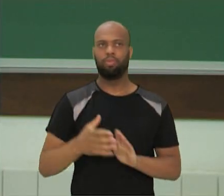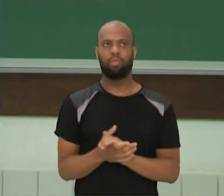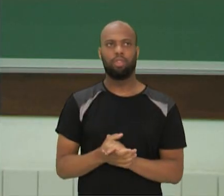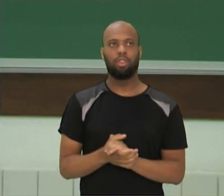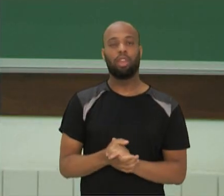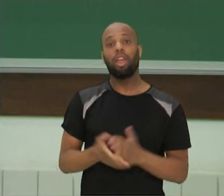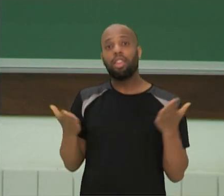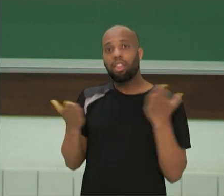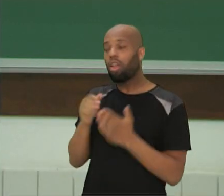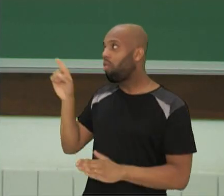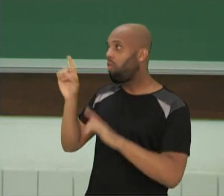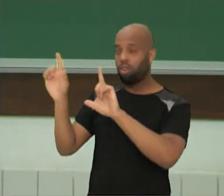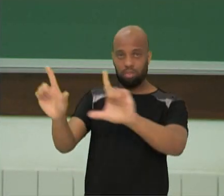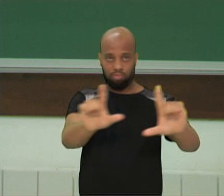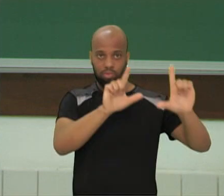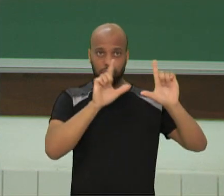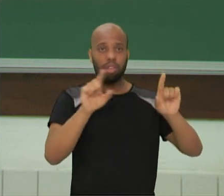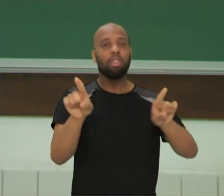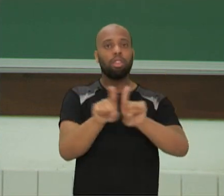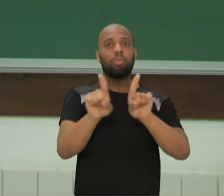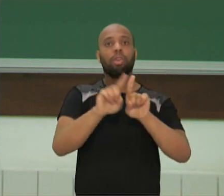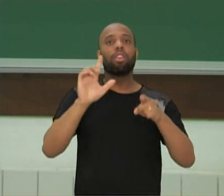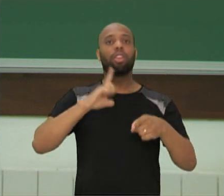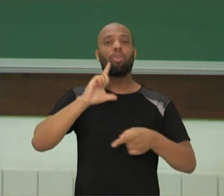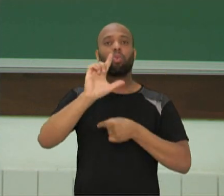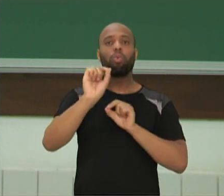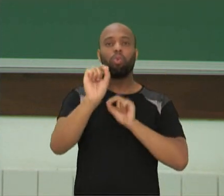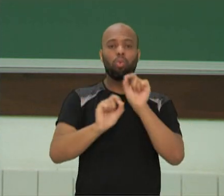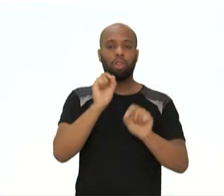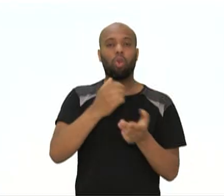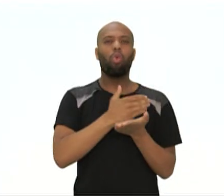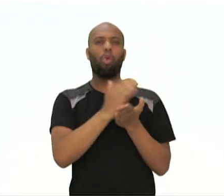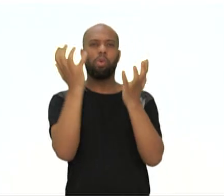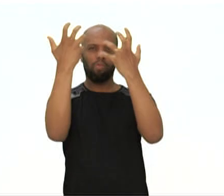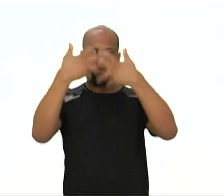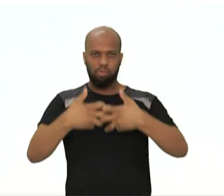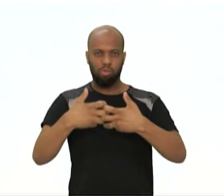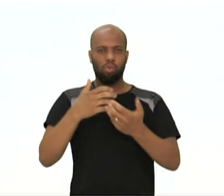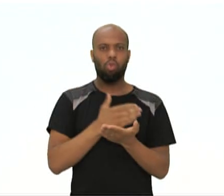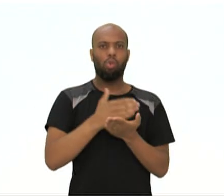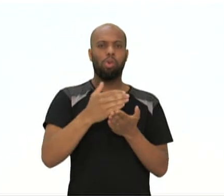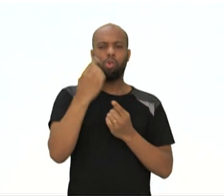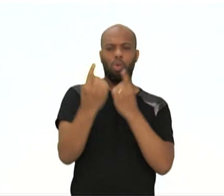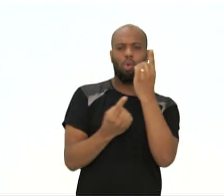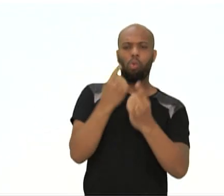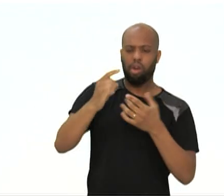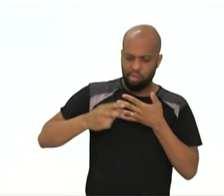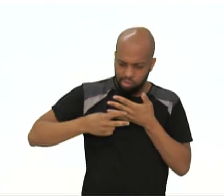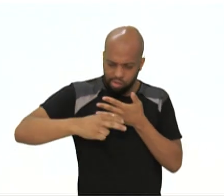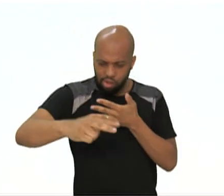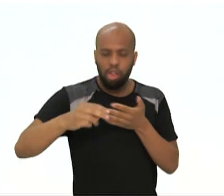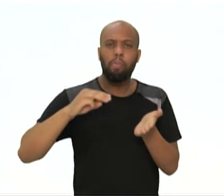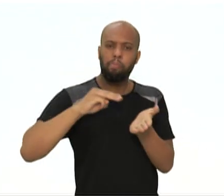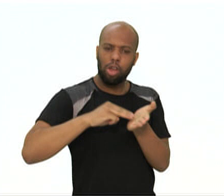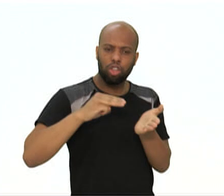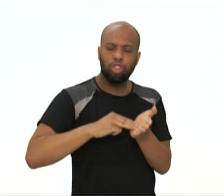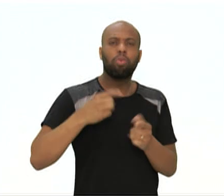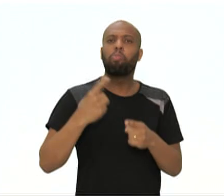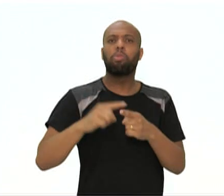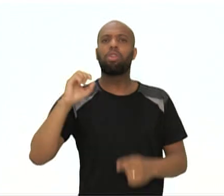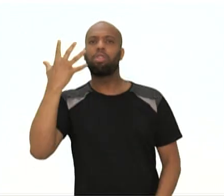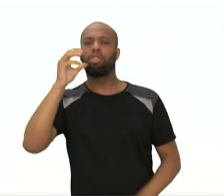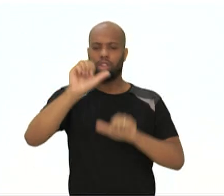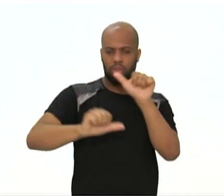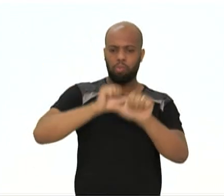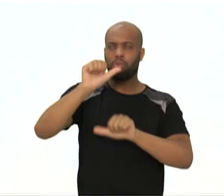E aqui na tela para você também já vai aparecer a nossa reflexão inicial. Quais são as causas e as consequências das mudanças